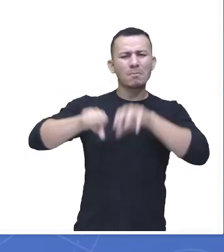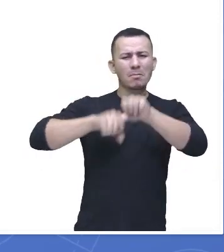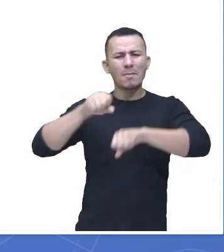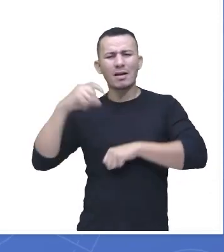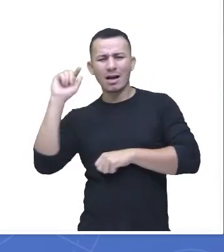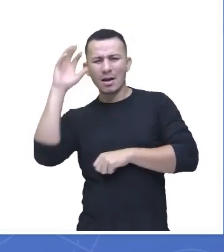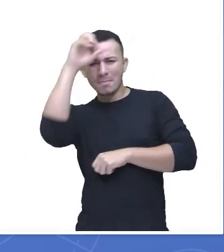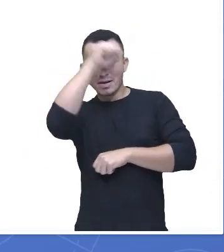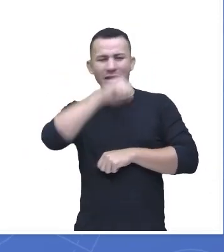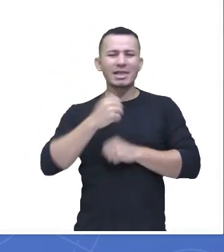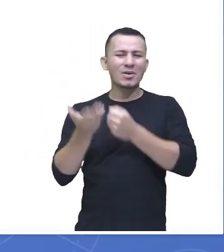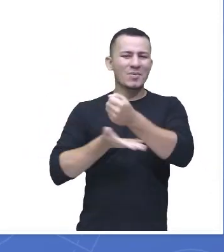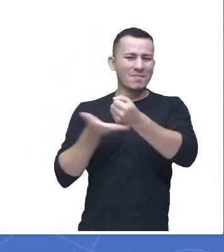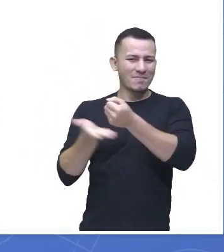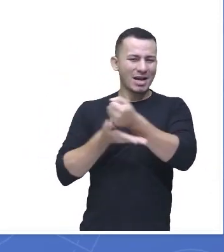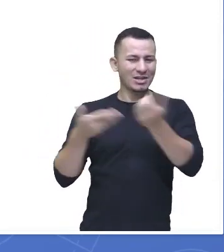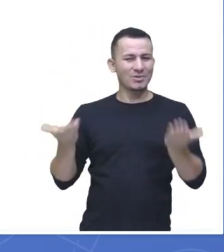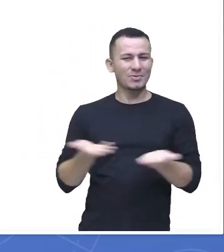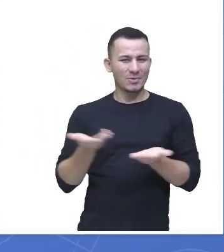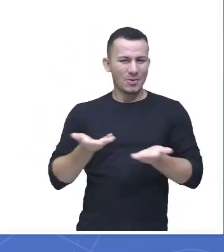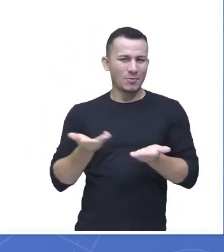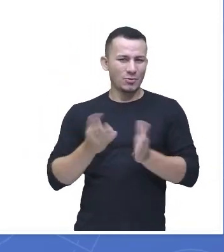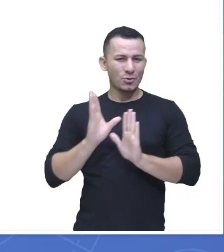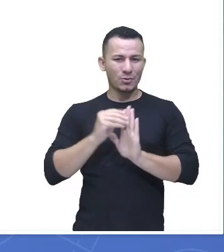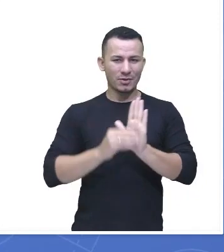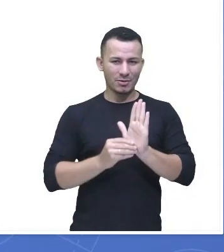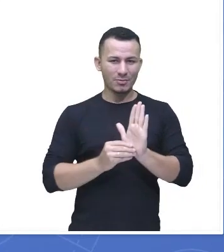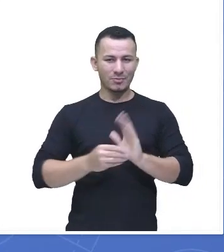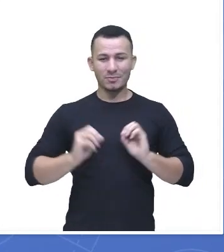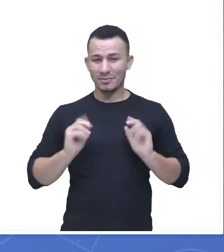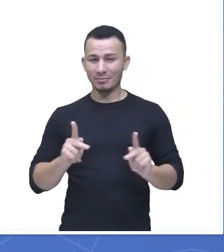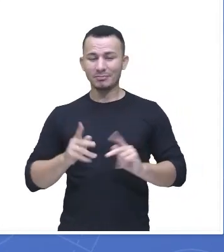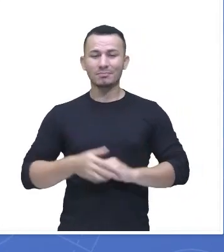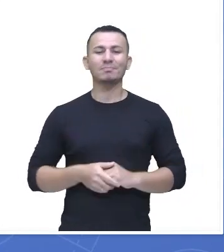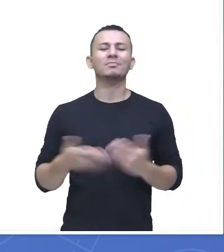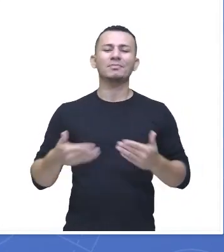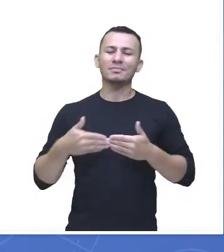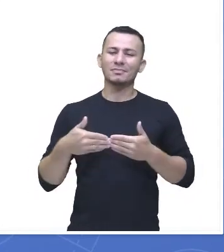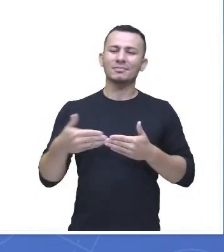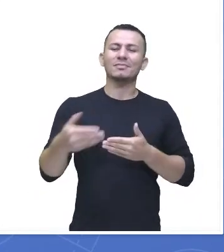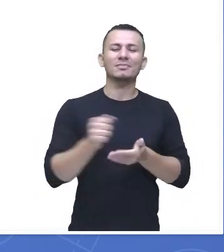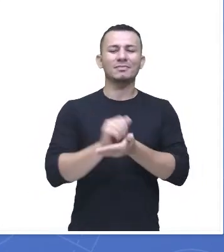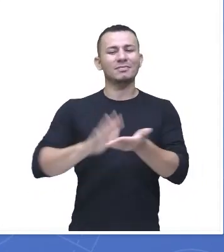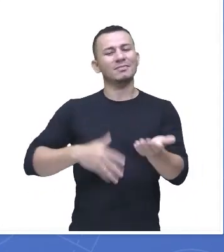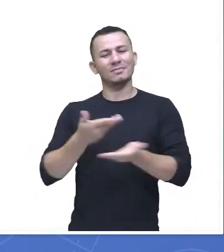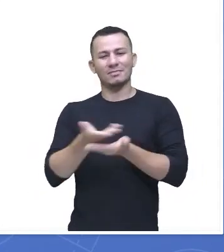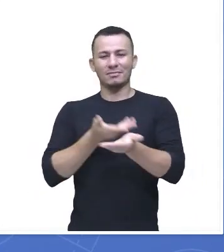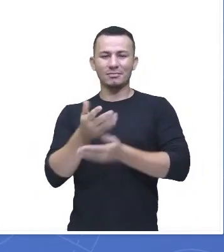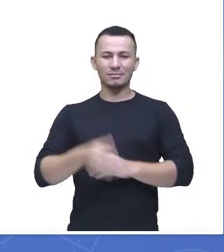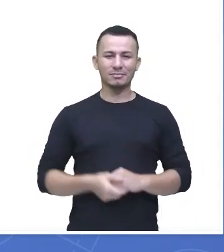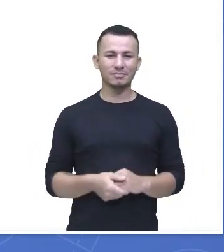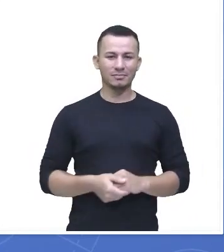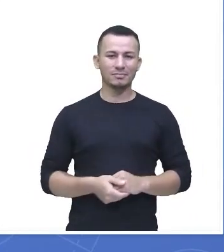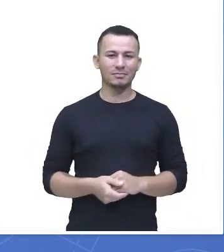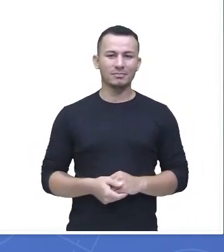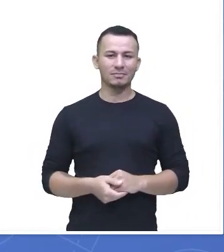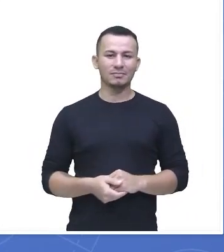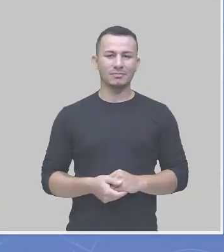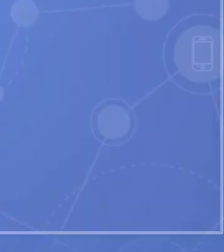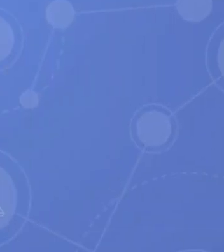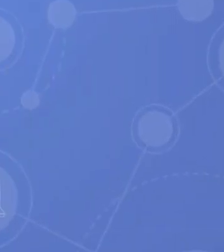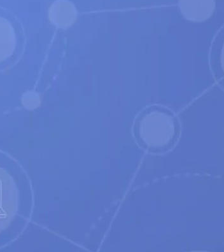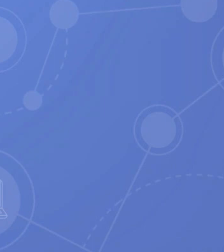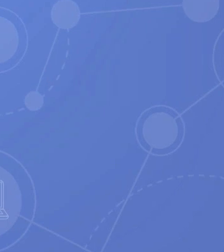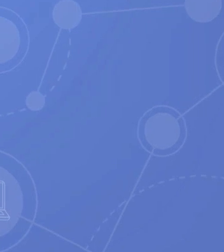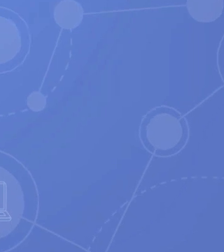os itens básicos desse conteúdo, certo? Vamos agora à nossa dinâmica local interativa.